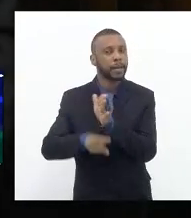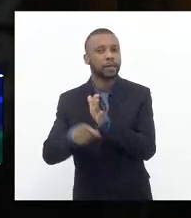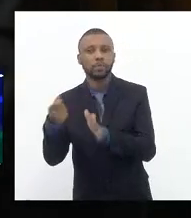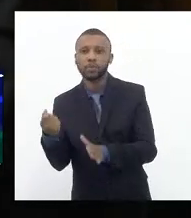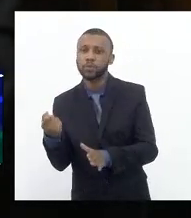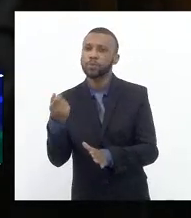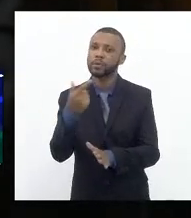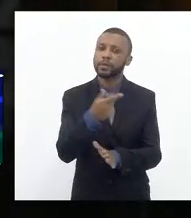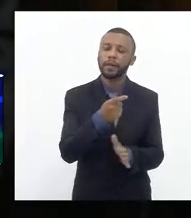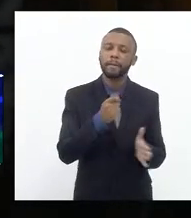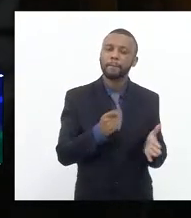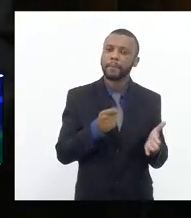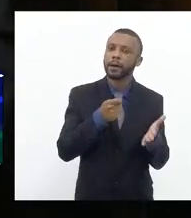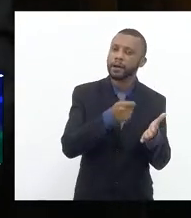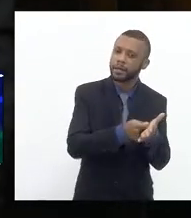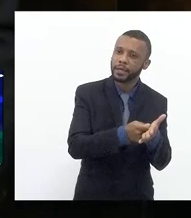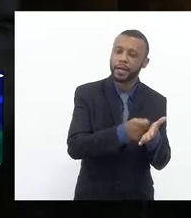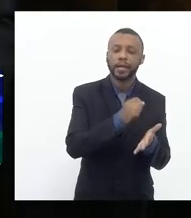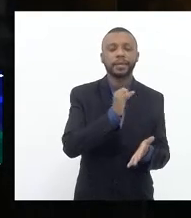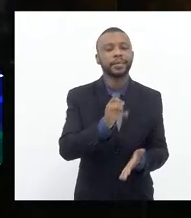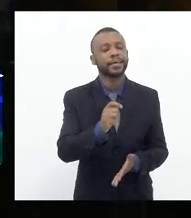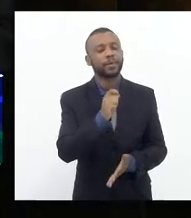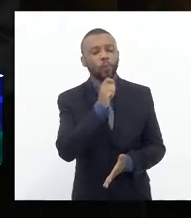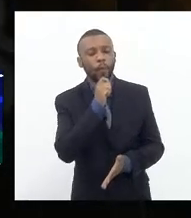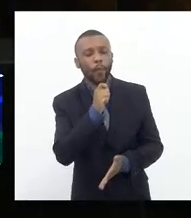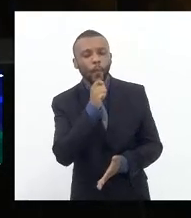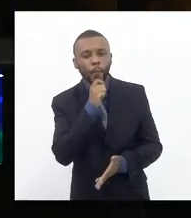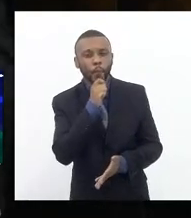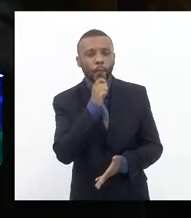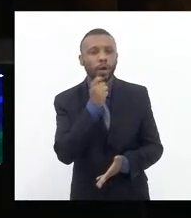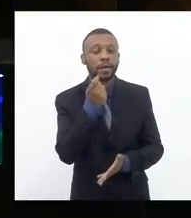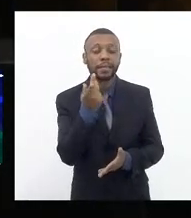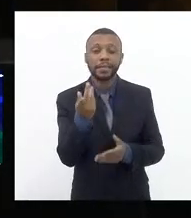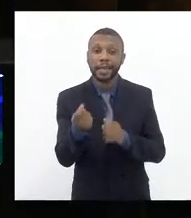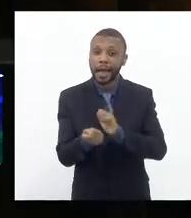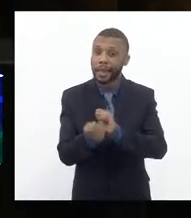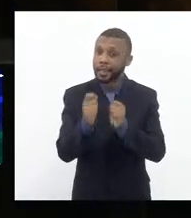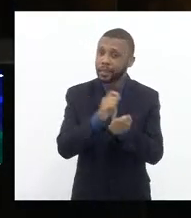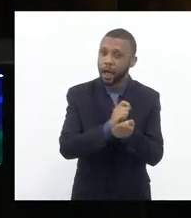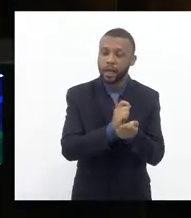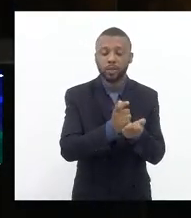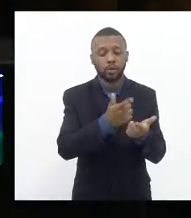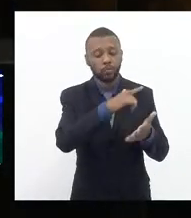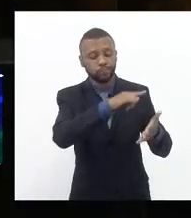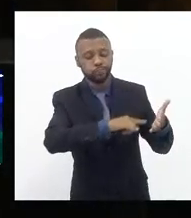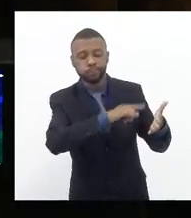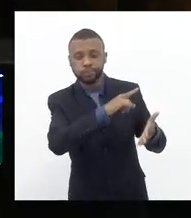pagaria se não estivesse no regime.